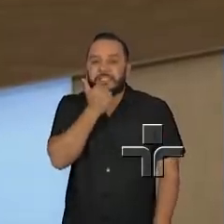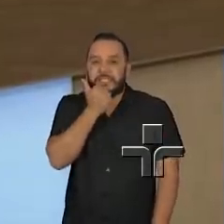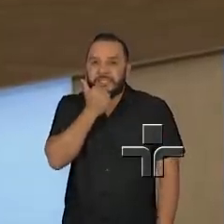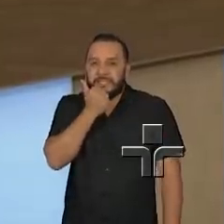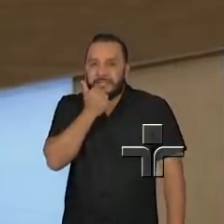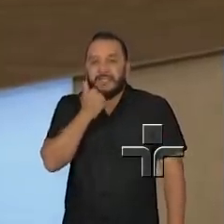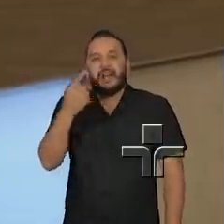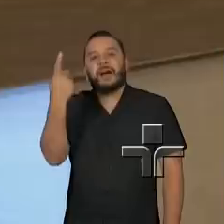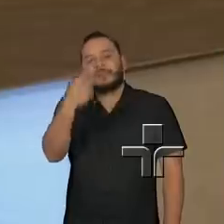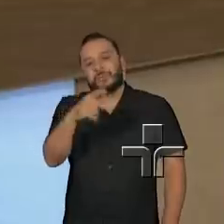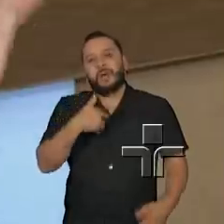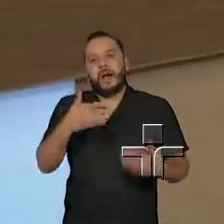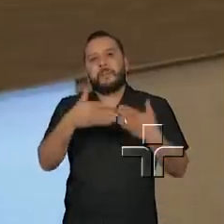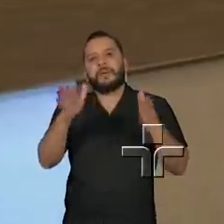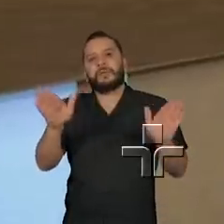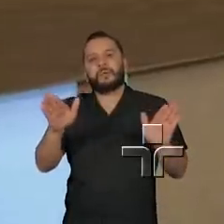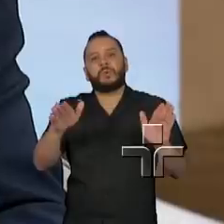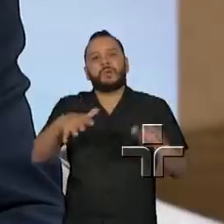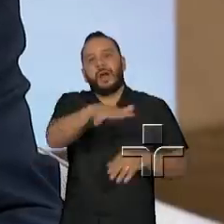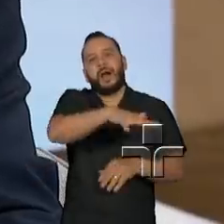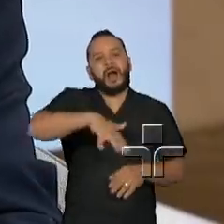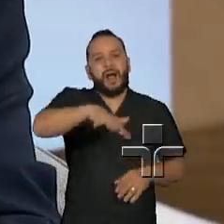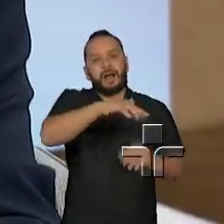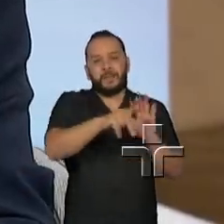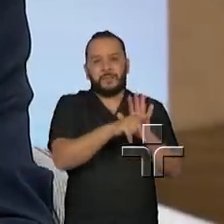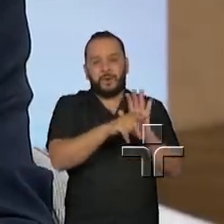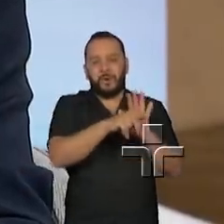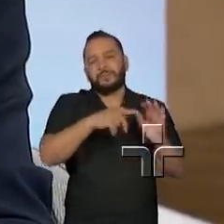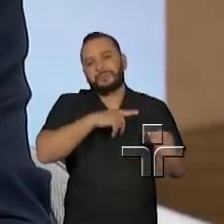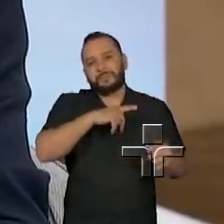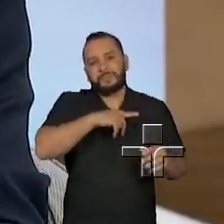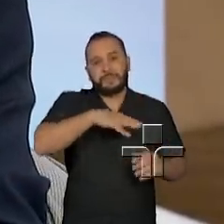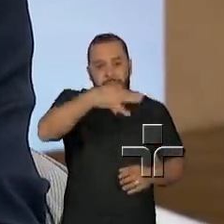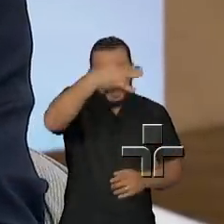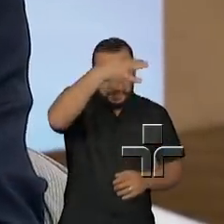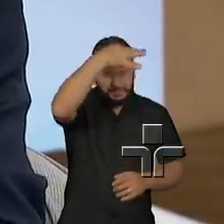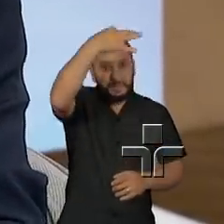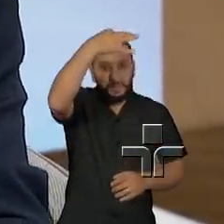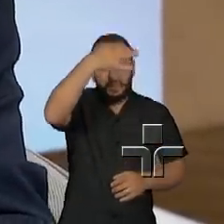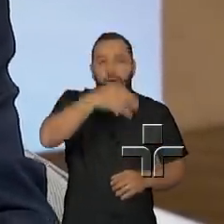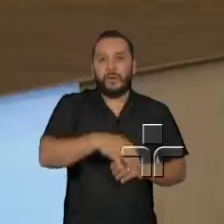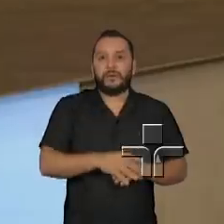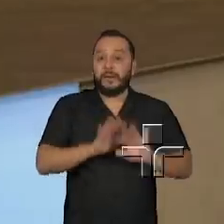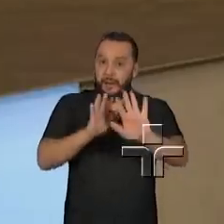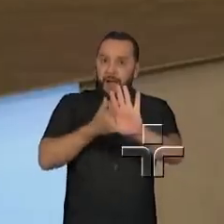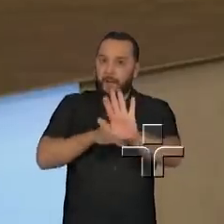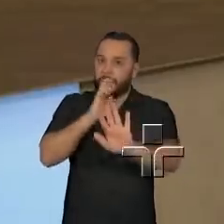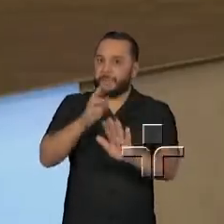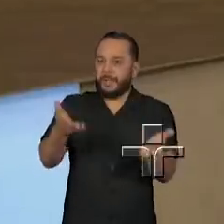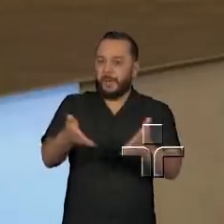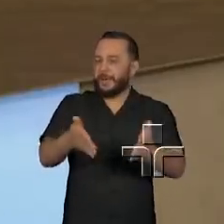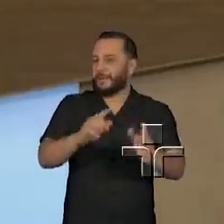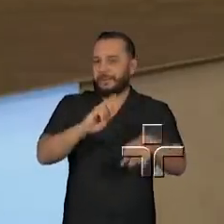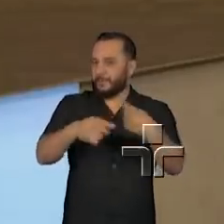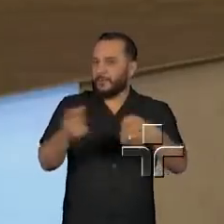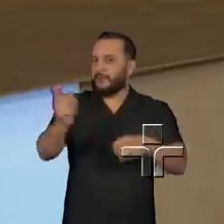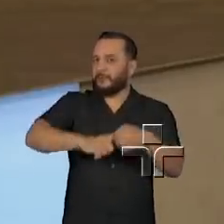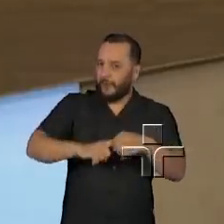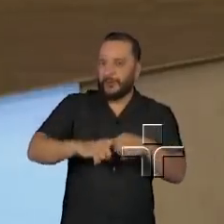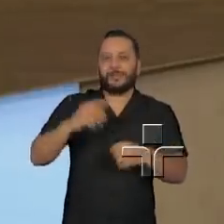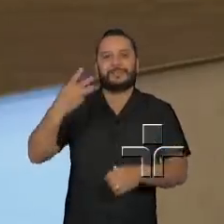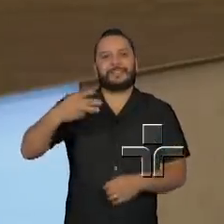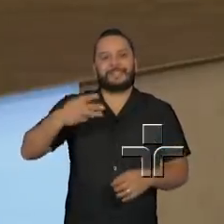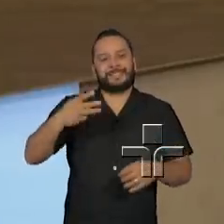sua abertura para o lado espiritual, místico. Eu falei que era uma provocação para a gente tratar na volta, no